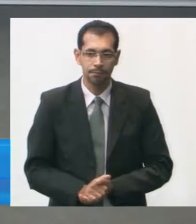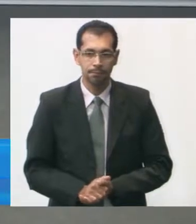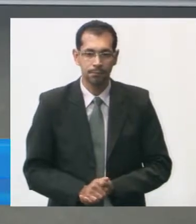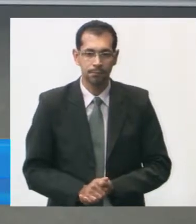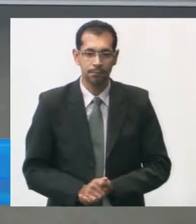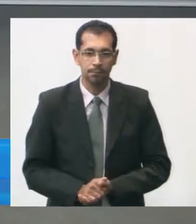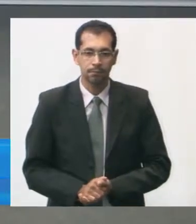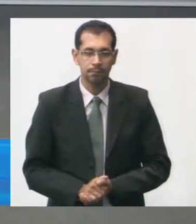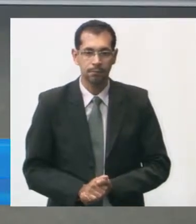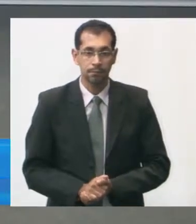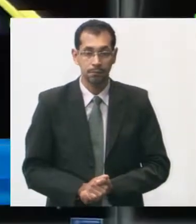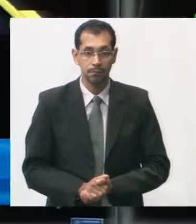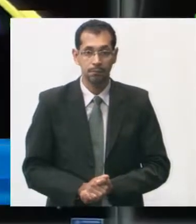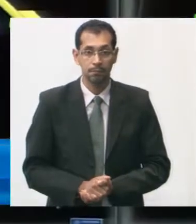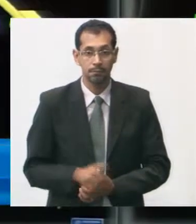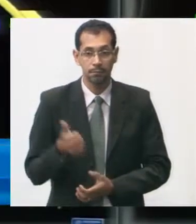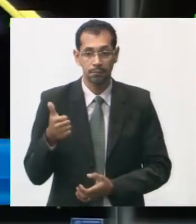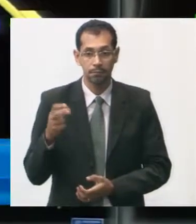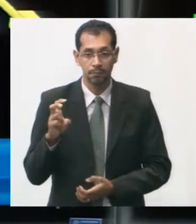15